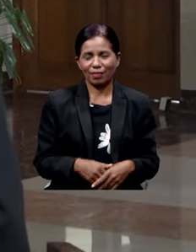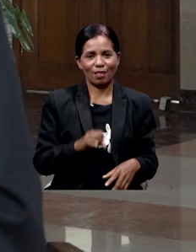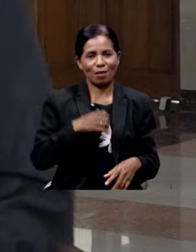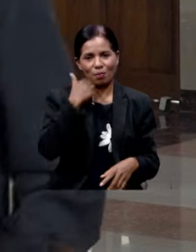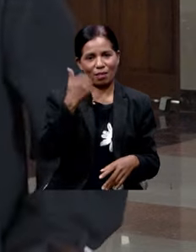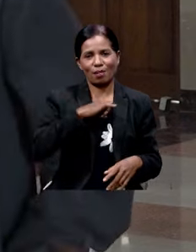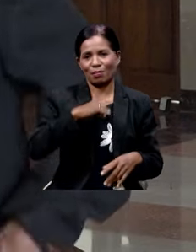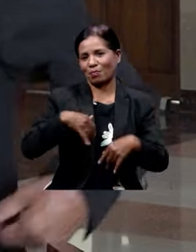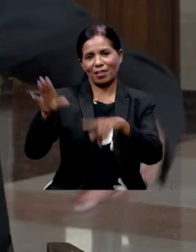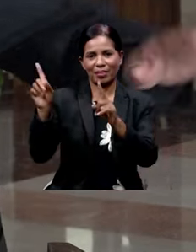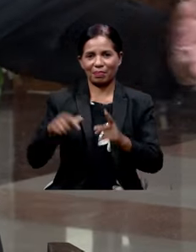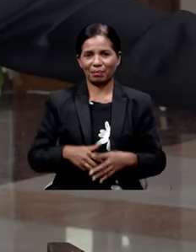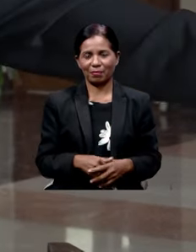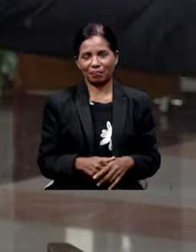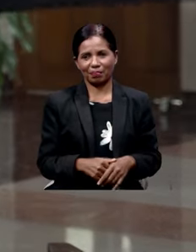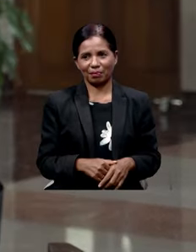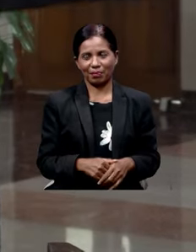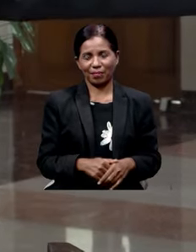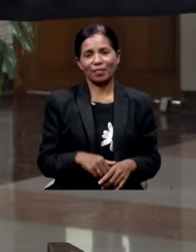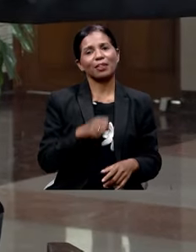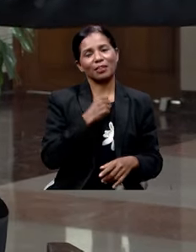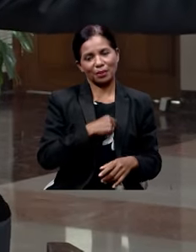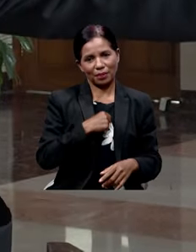barra, nem desculpa.